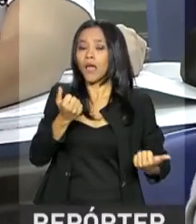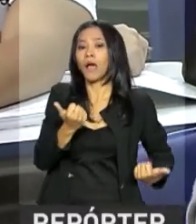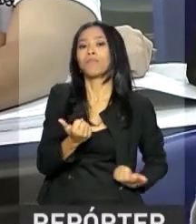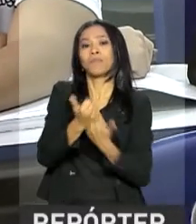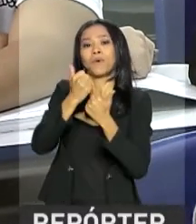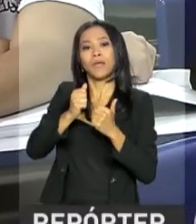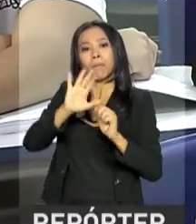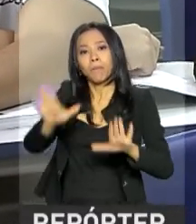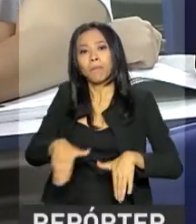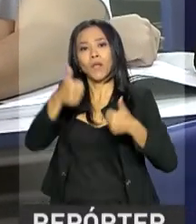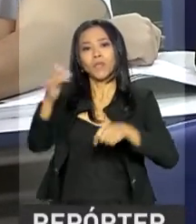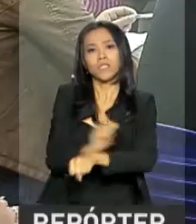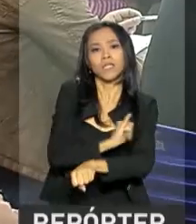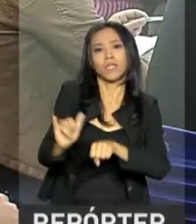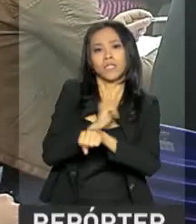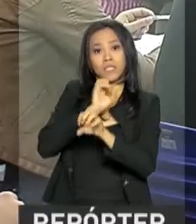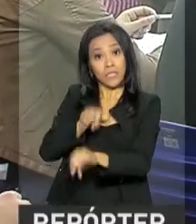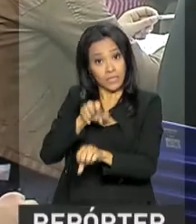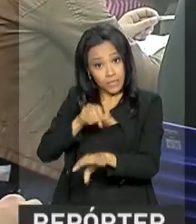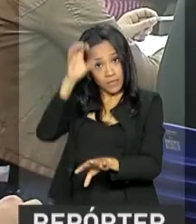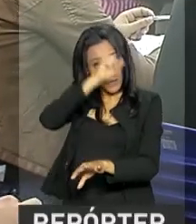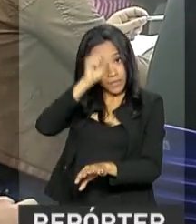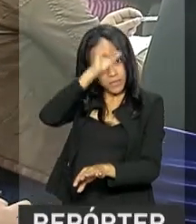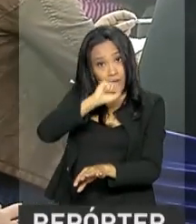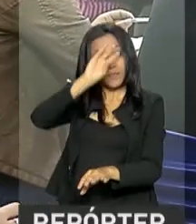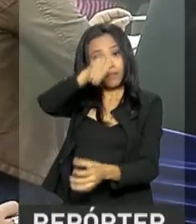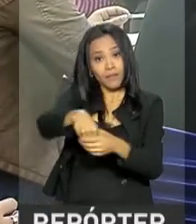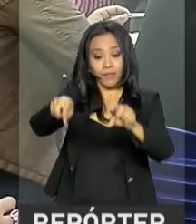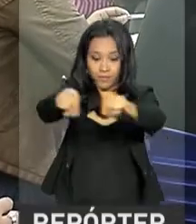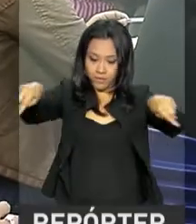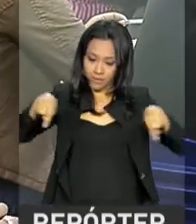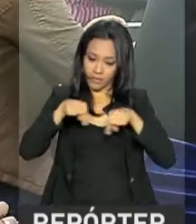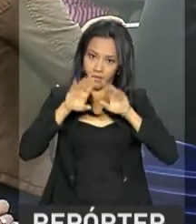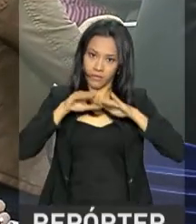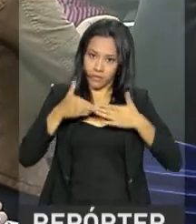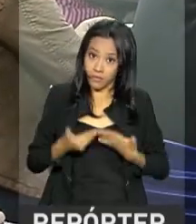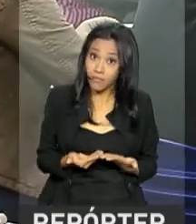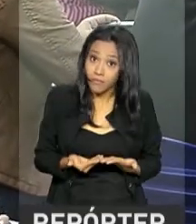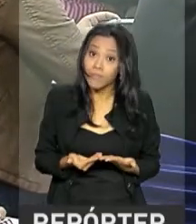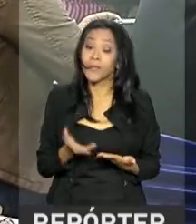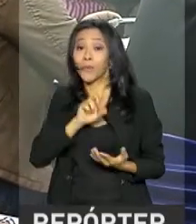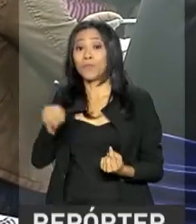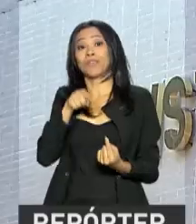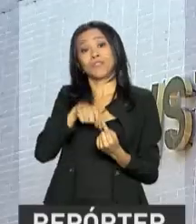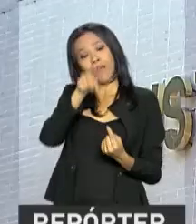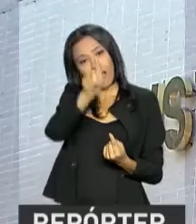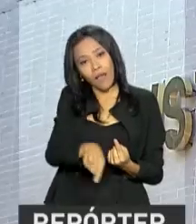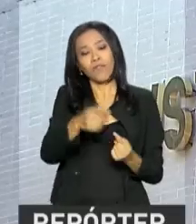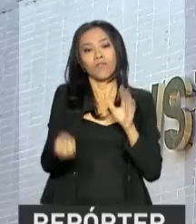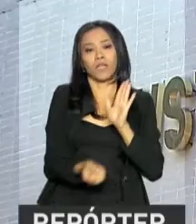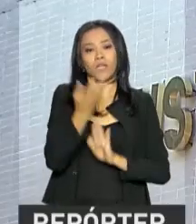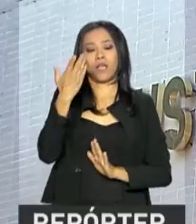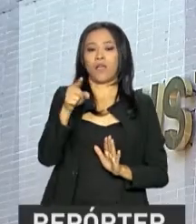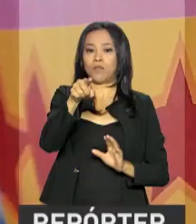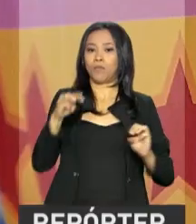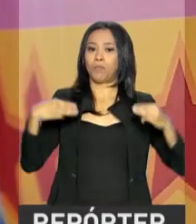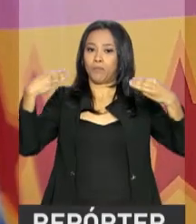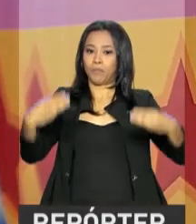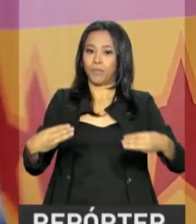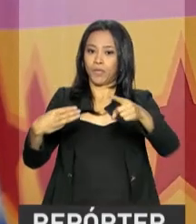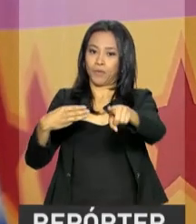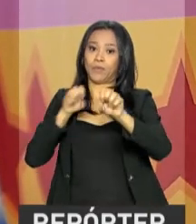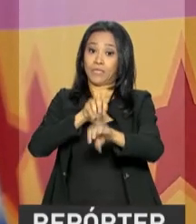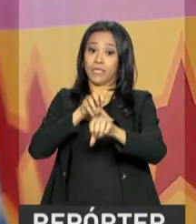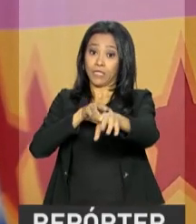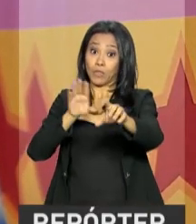de ensino e aprendizagem desenvolvidos em sala de aula com esse intuito foi criado pelo ministério da educação o